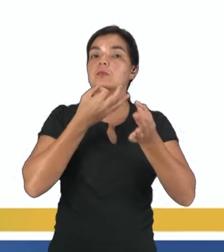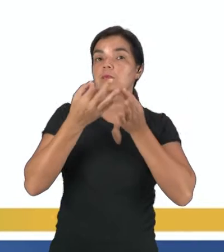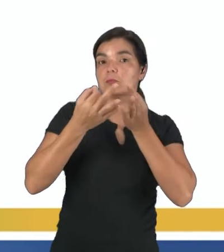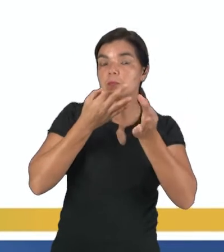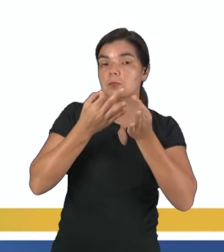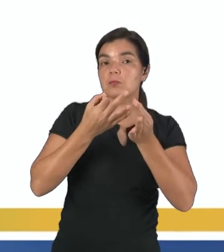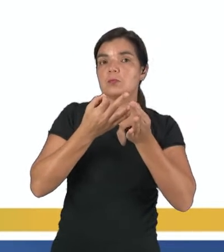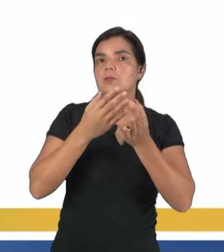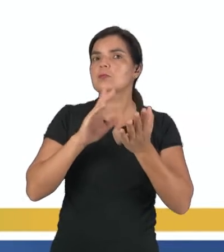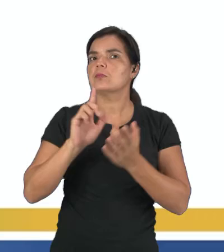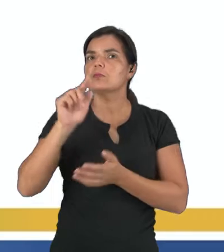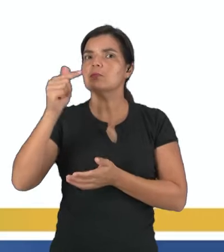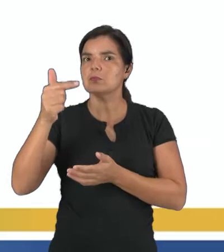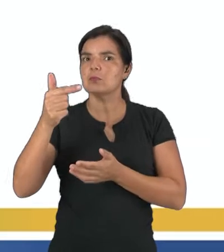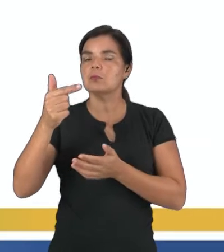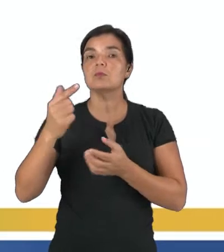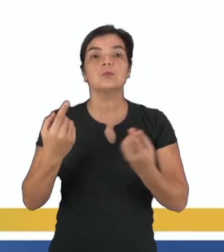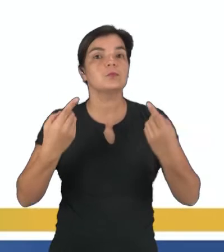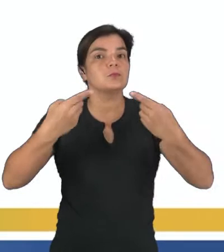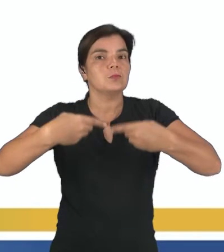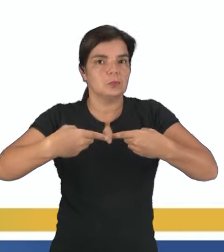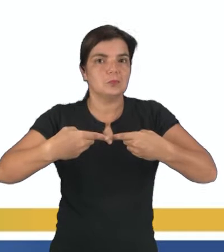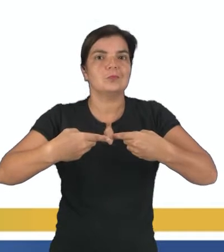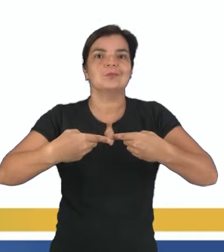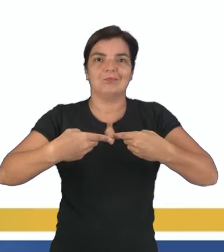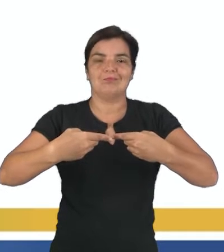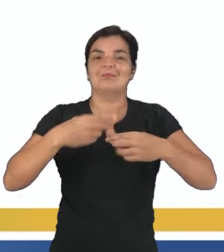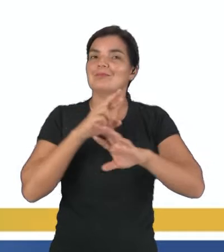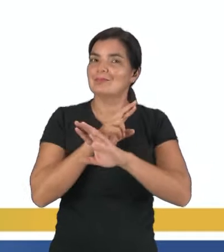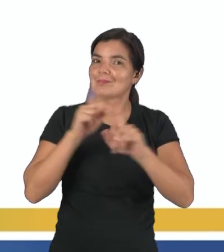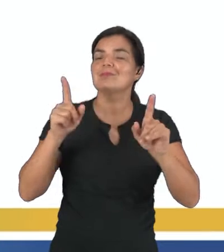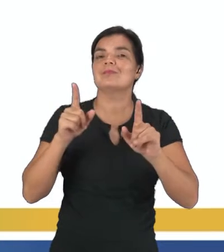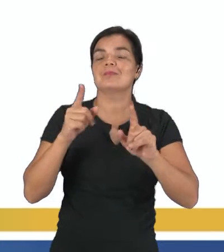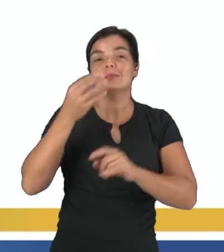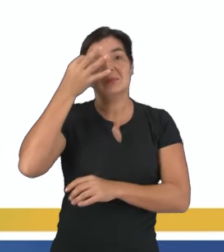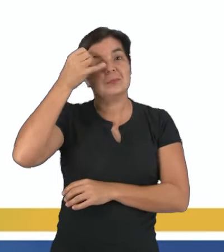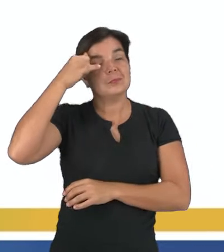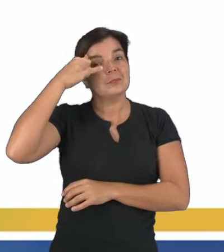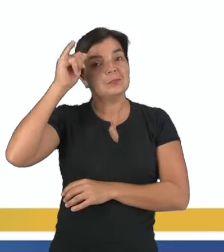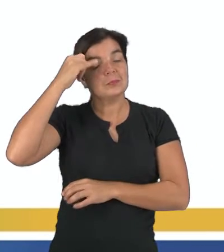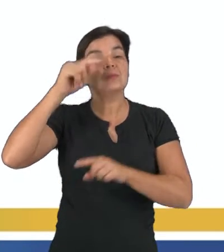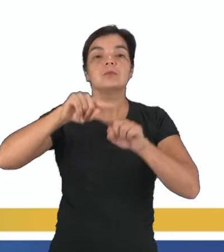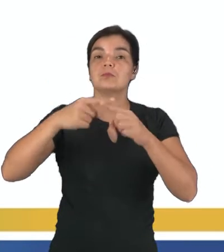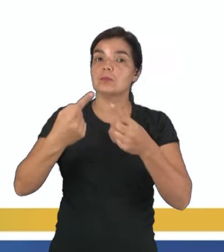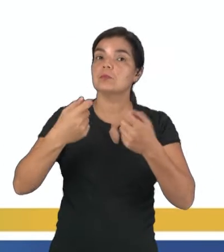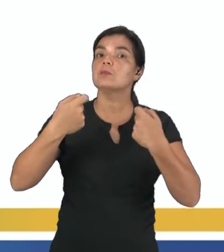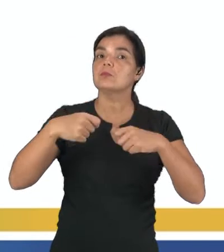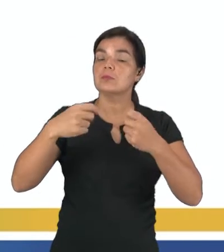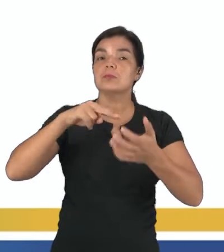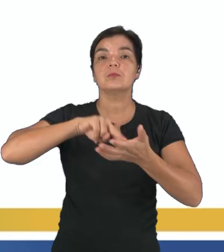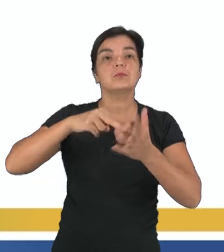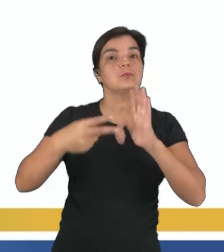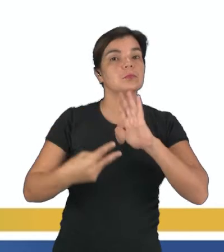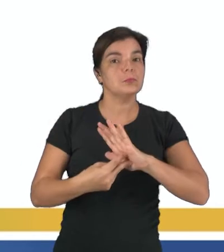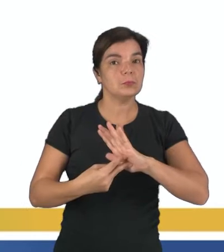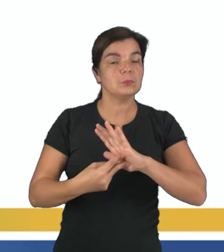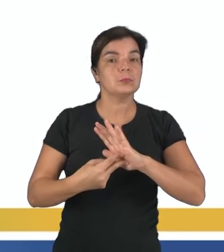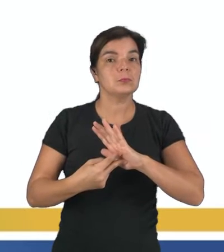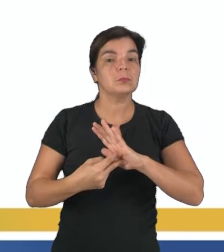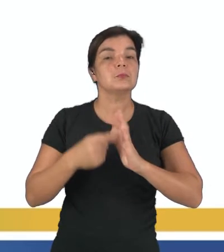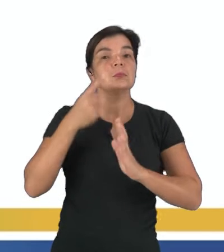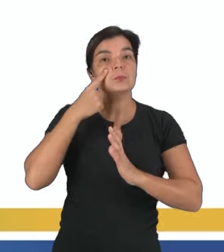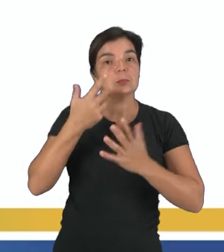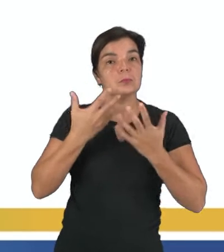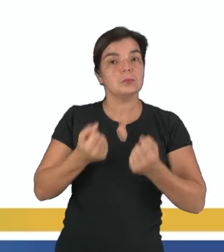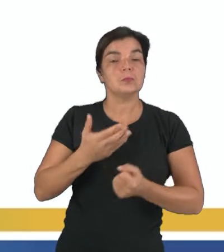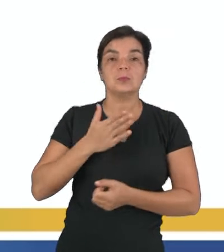e de repente eu contra-argumento aquela ideia, tá? Mas aí eu tenho que ter um sentido para isso, né? Para defender